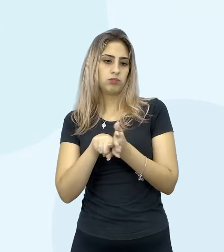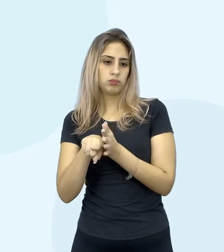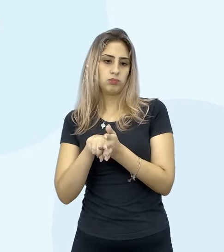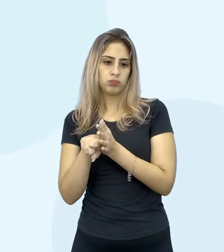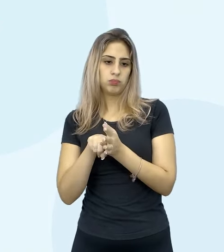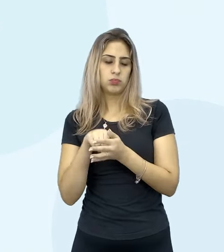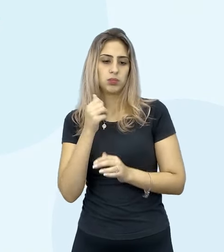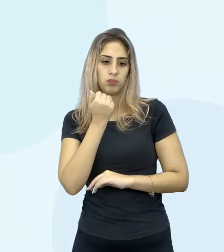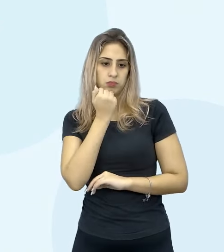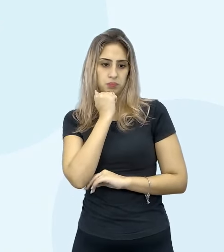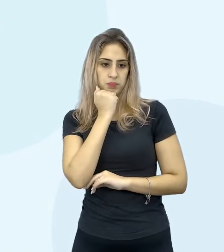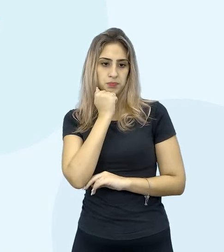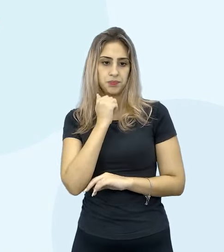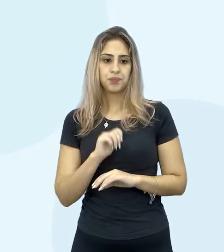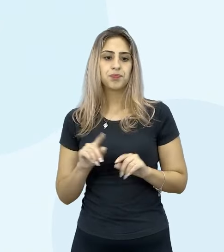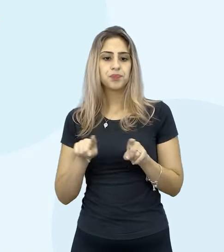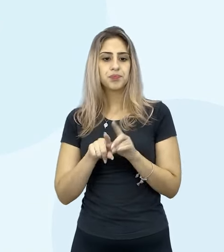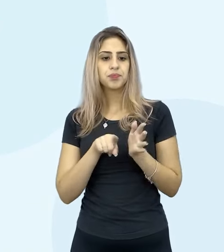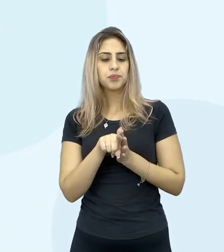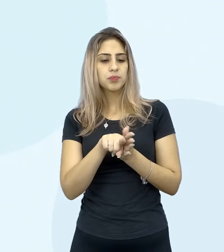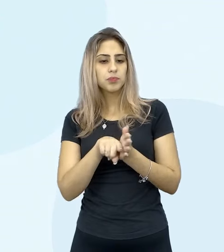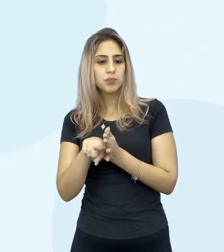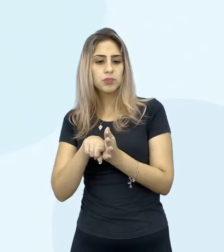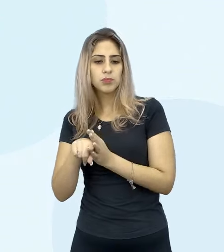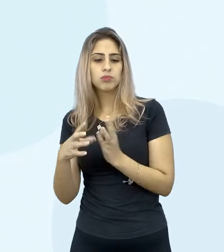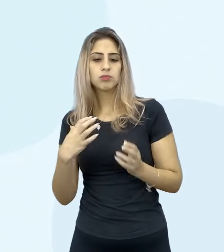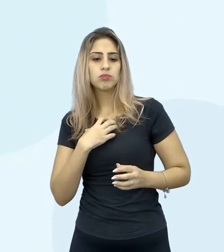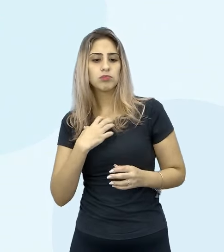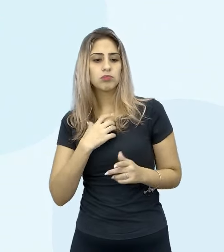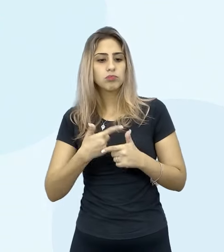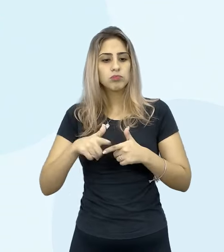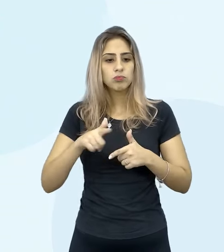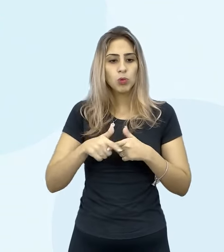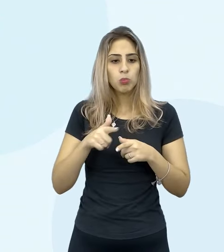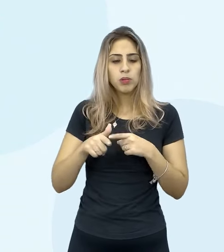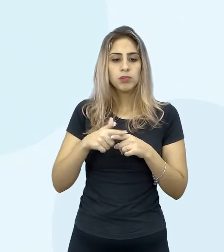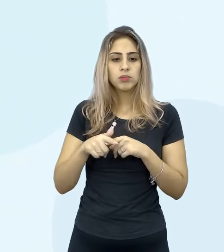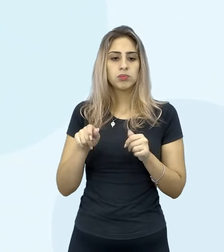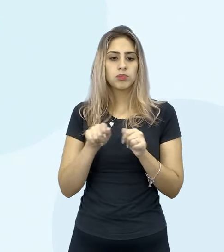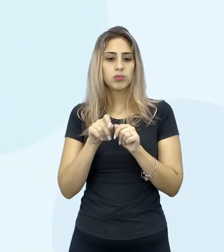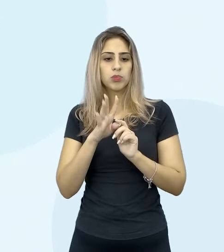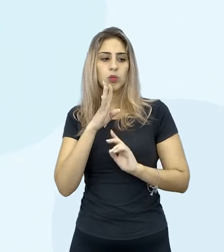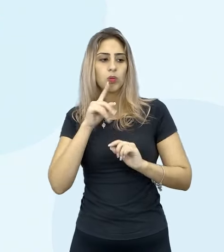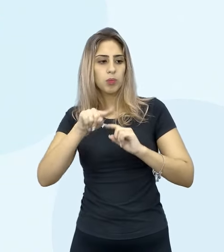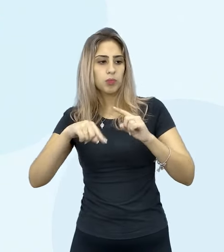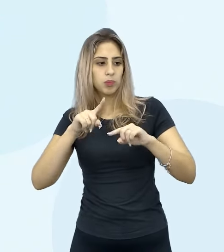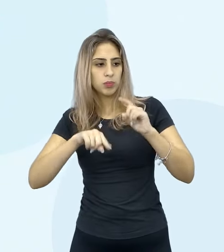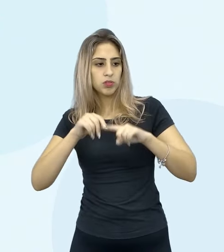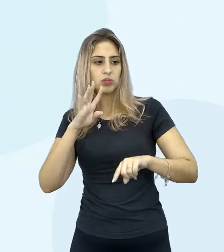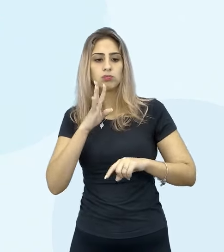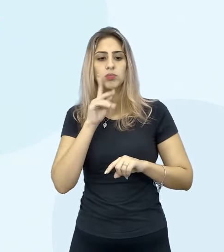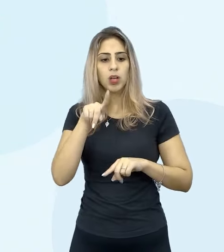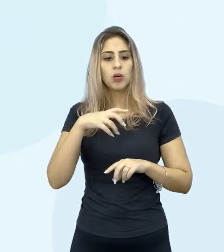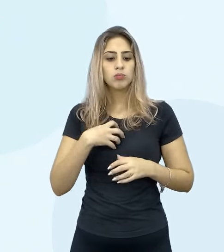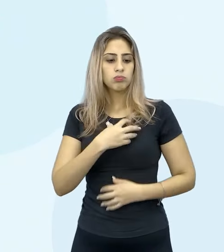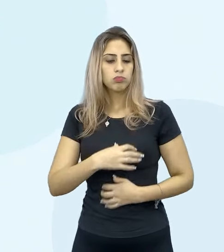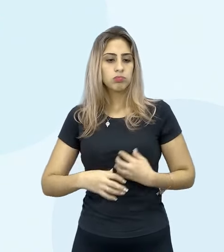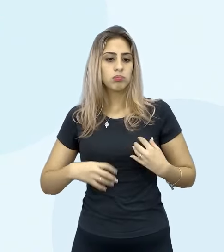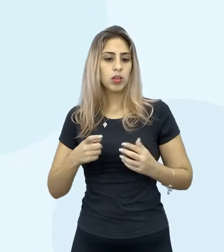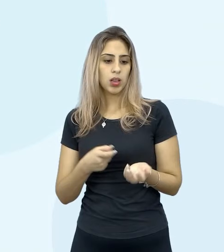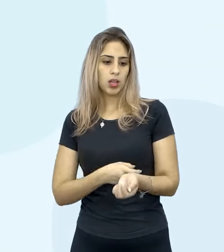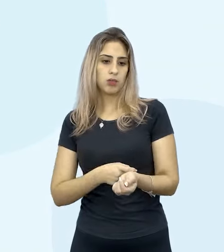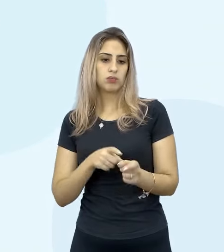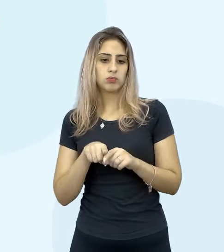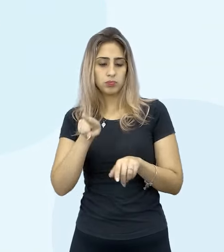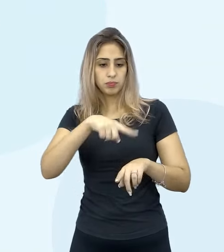partir dela, investigar, analisar situações, problemas, mobilizar o objeto de conhecimento, que é o sistema nervoso, né? Então,